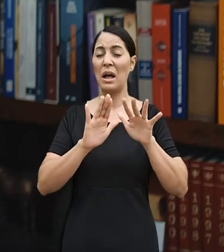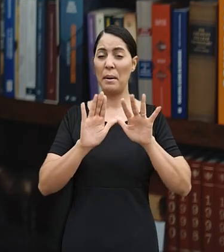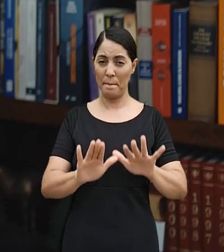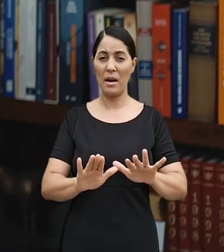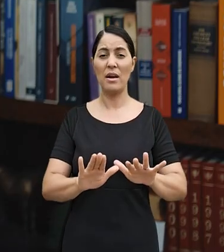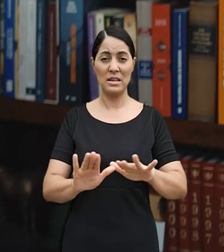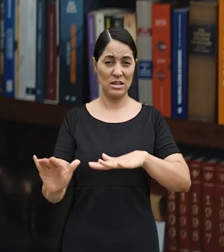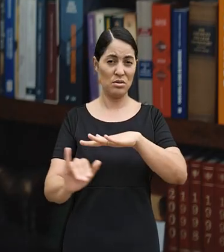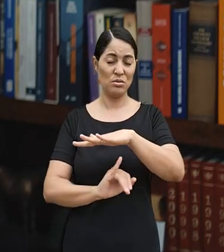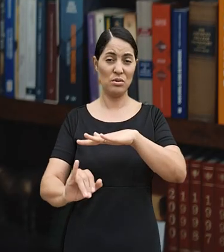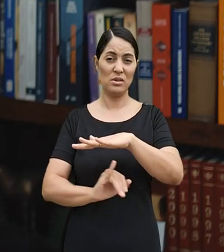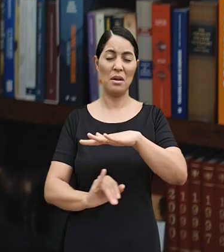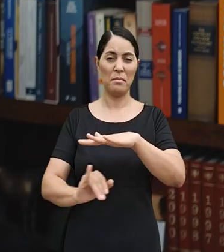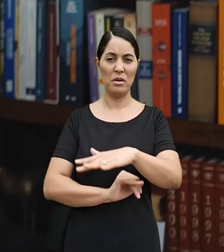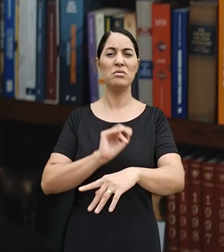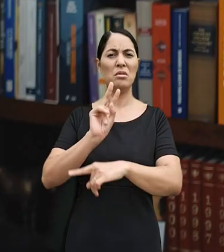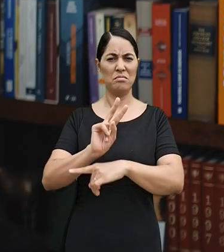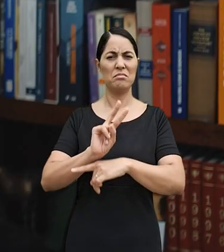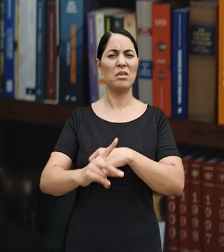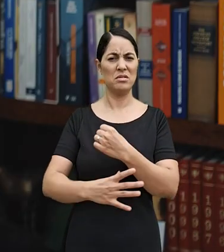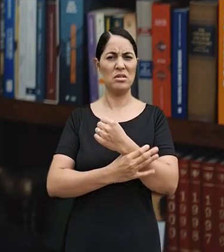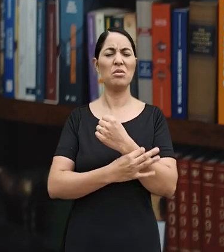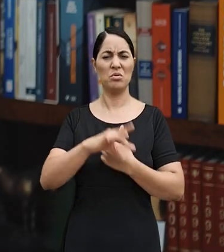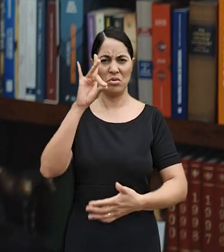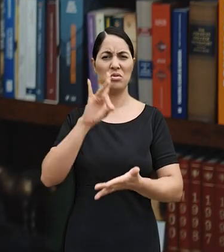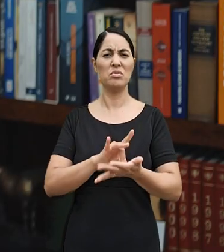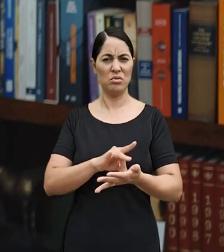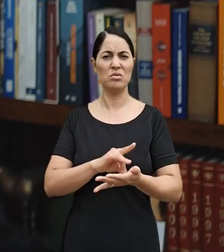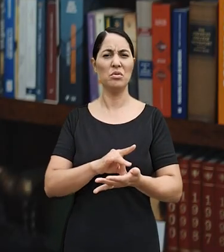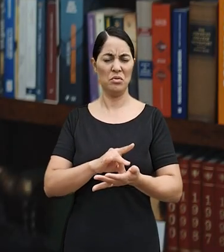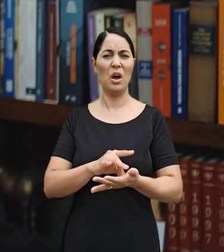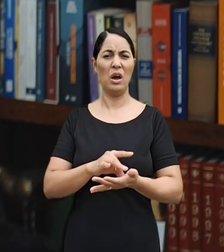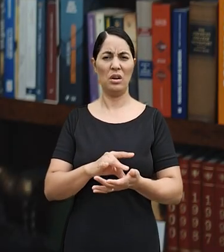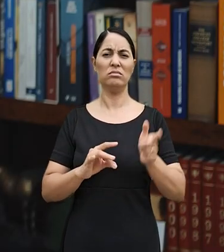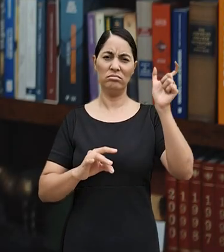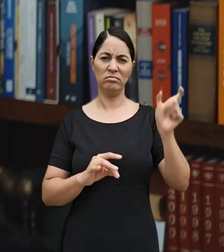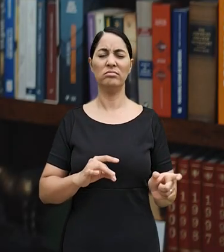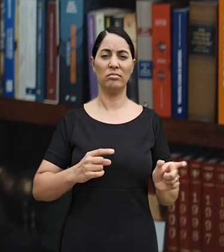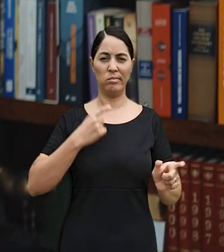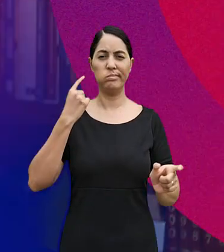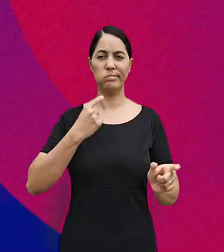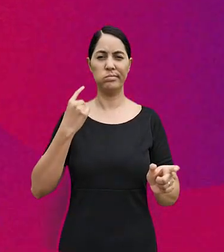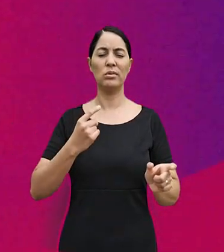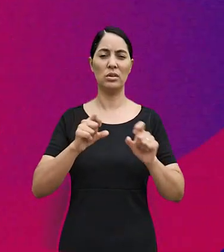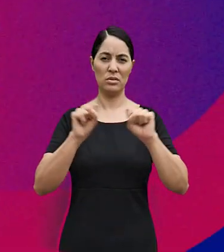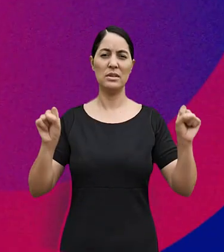mas institucionalmente há uma preservação segura dos instrumentos da cidadania no nosso sistema.